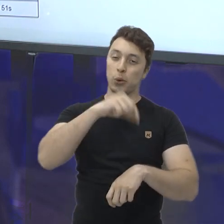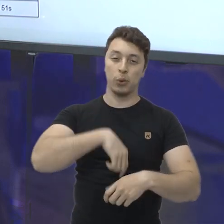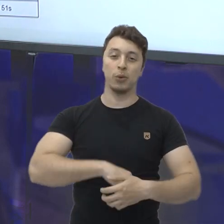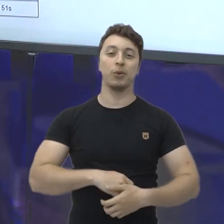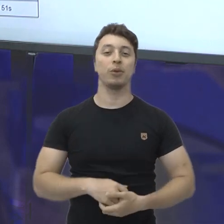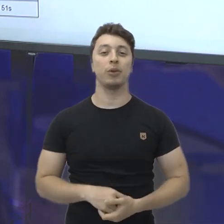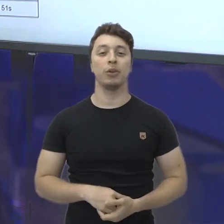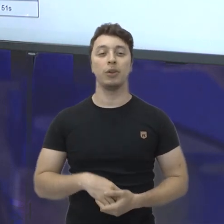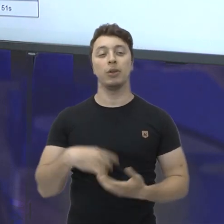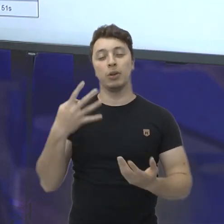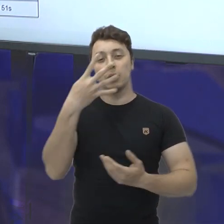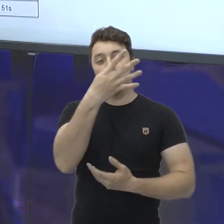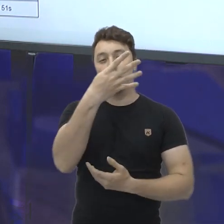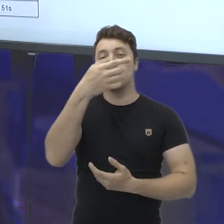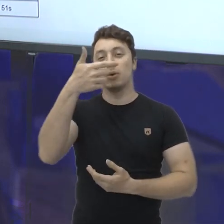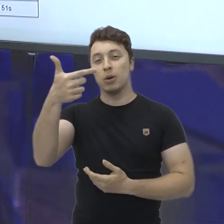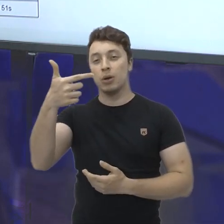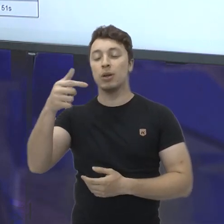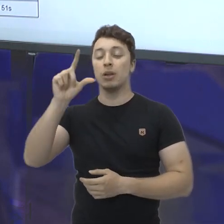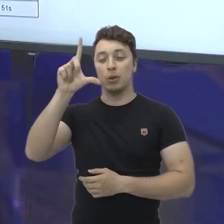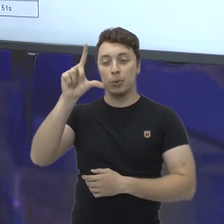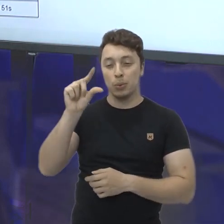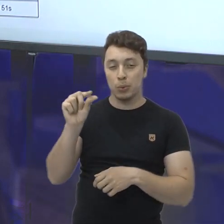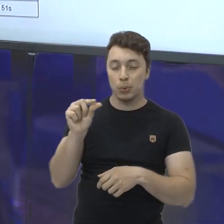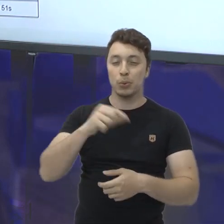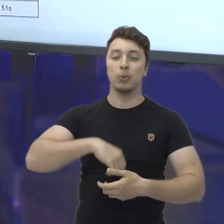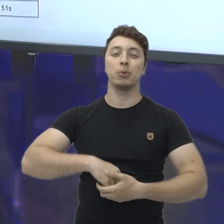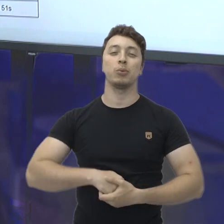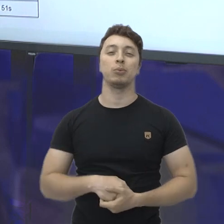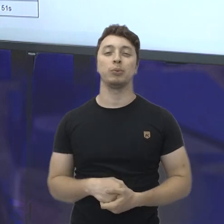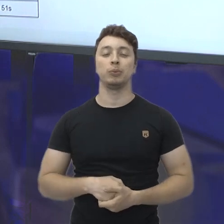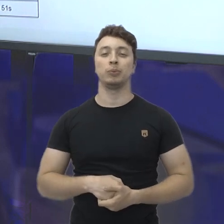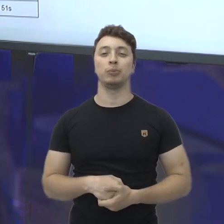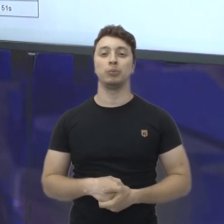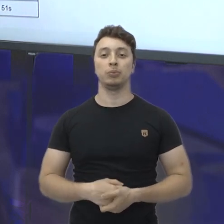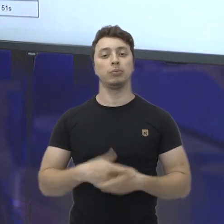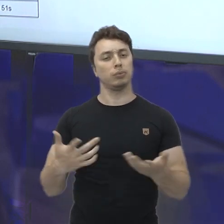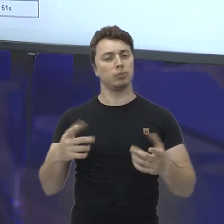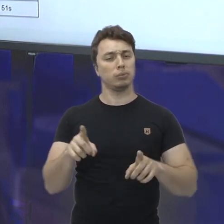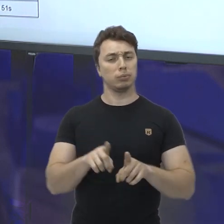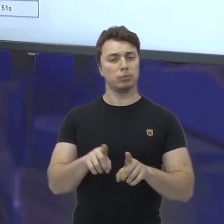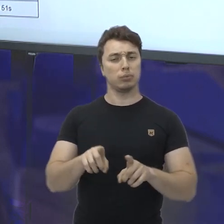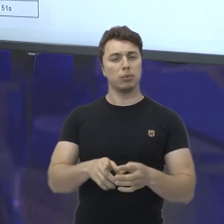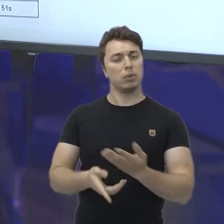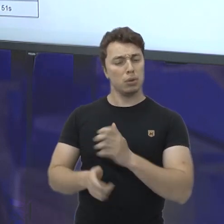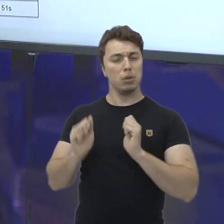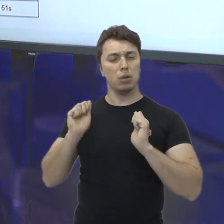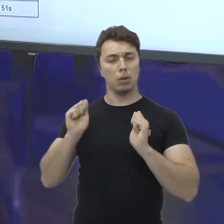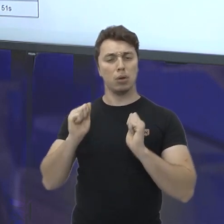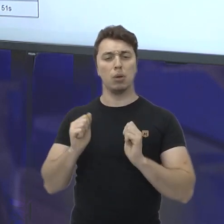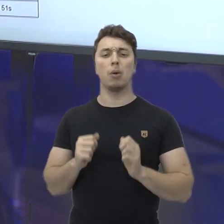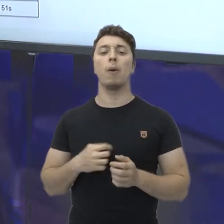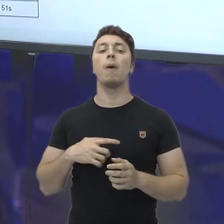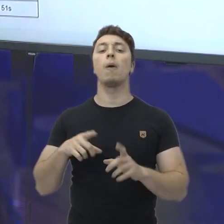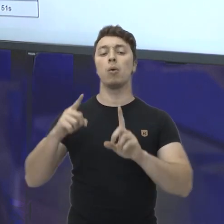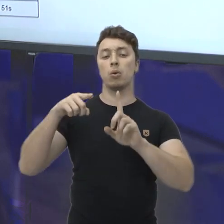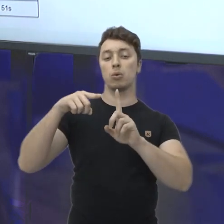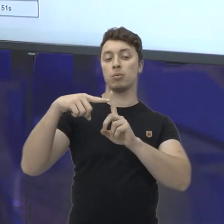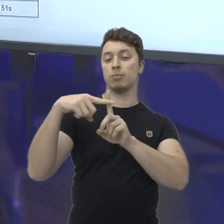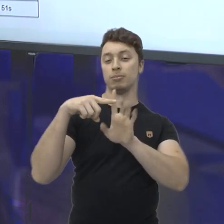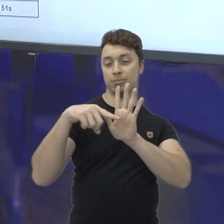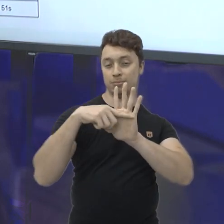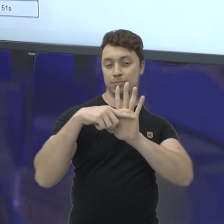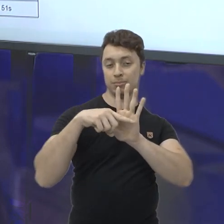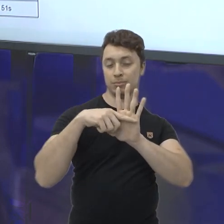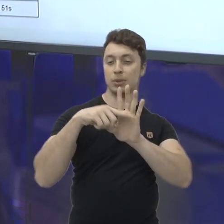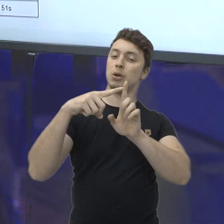em 42 segundos a menos. Nessa daqui você também pode fazer uma conta de subtração para encontrar